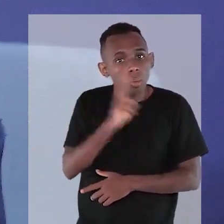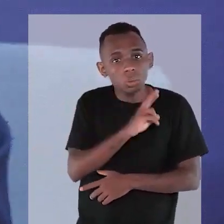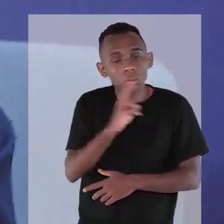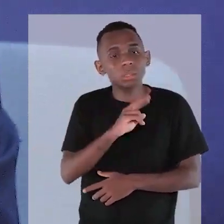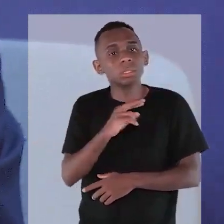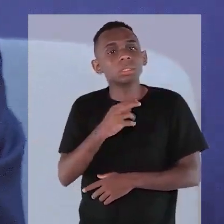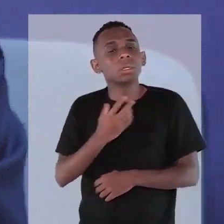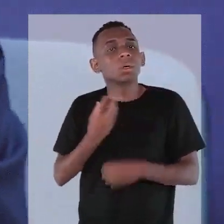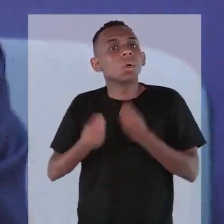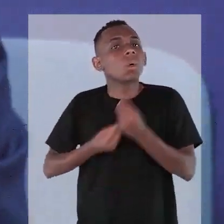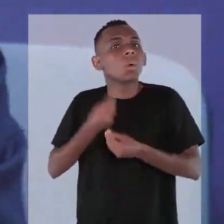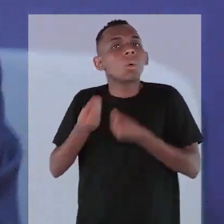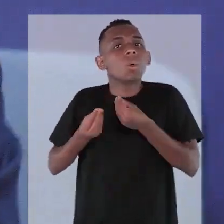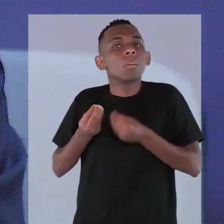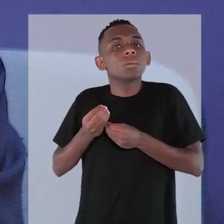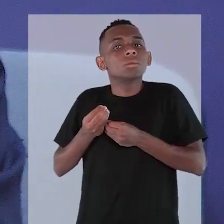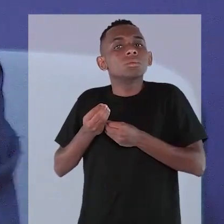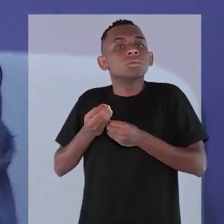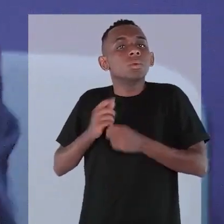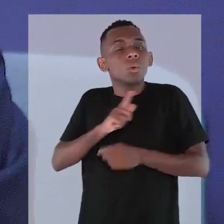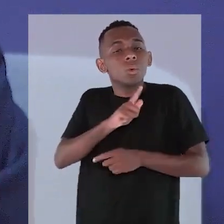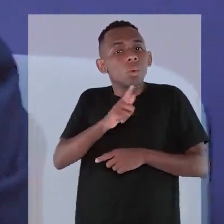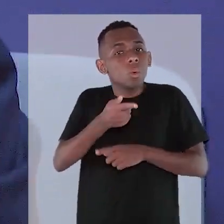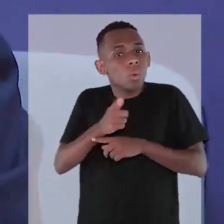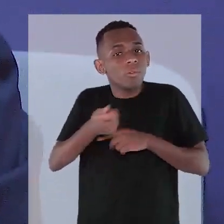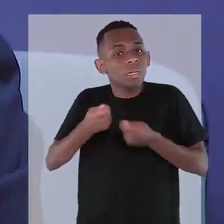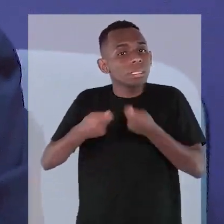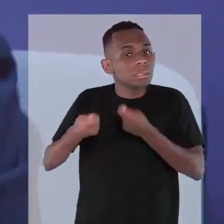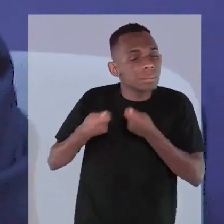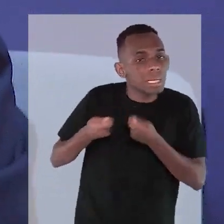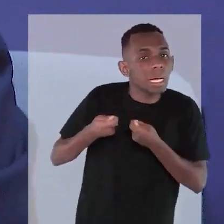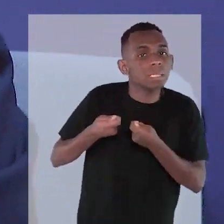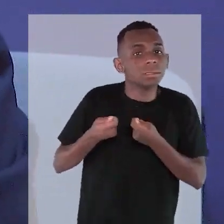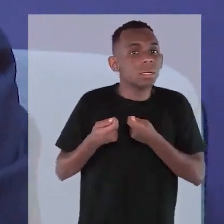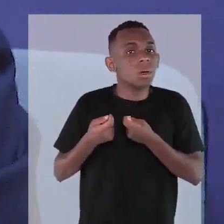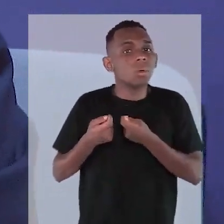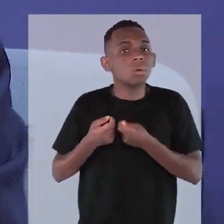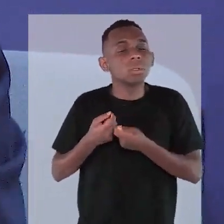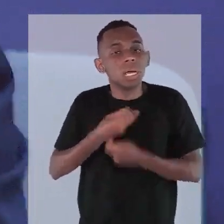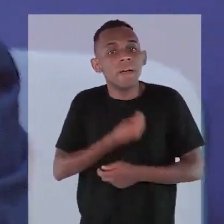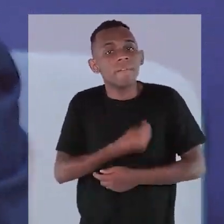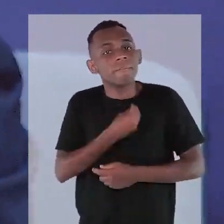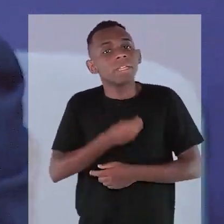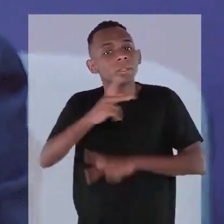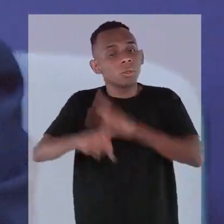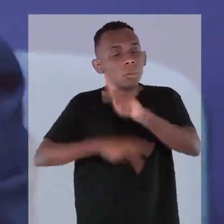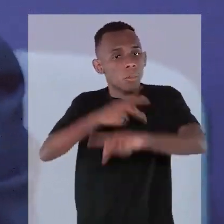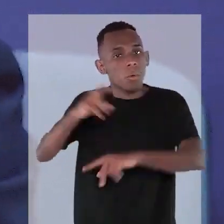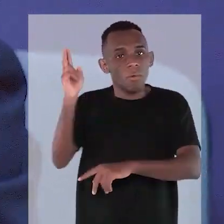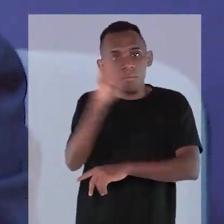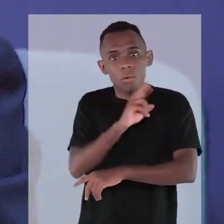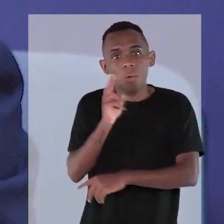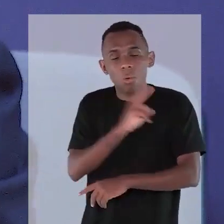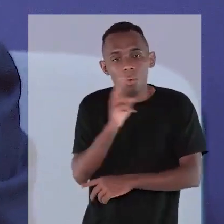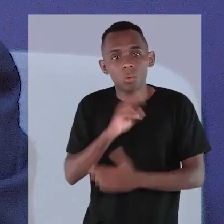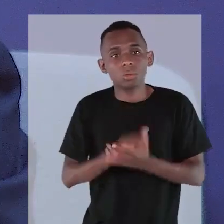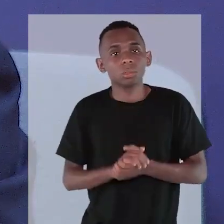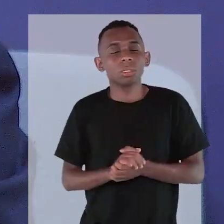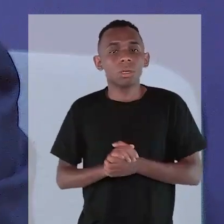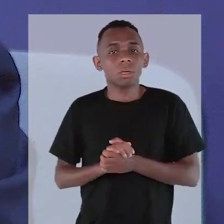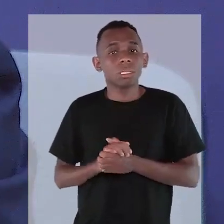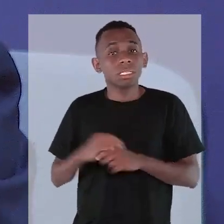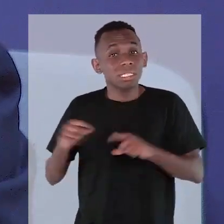do Estado russo em relação aos modos de vida, né? O uso, sobretudo, da força da